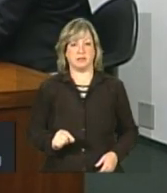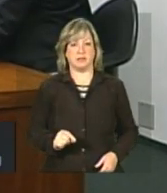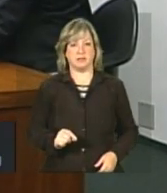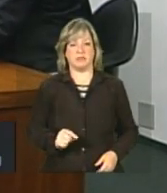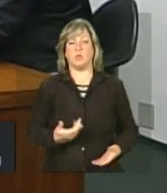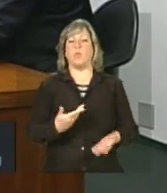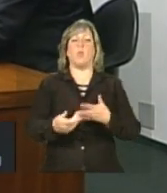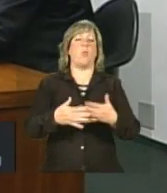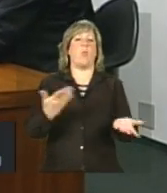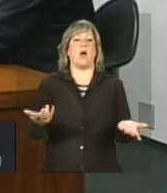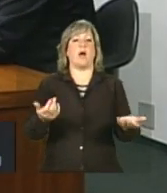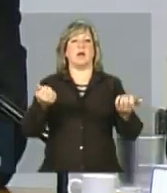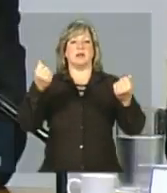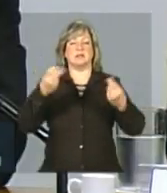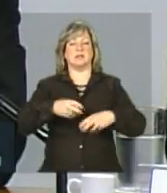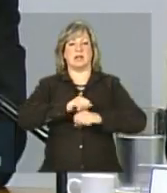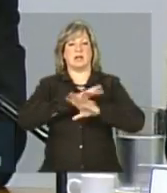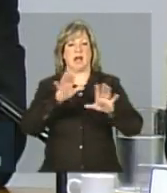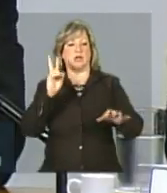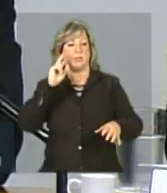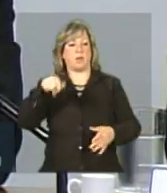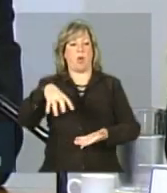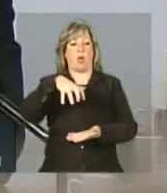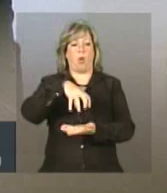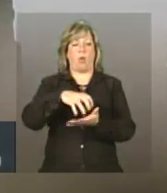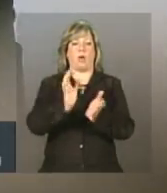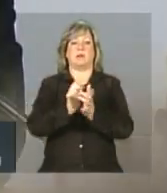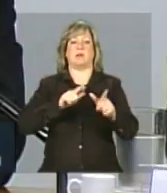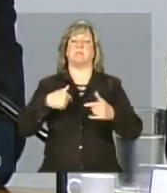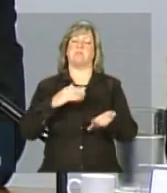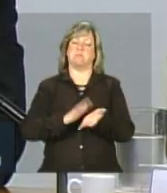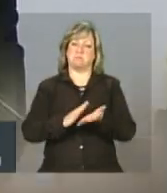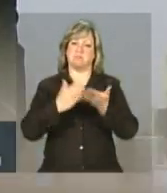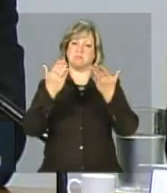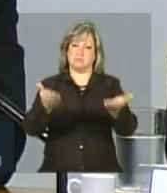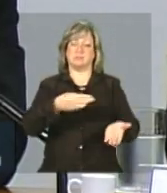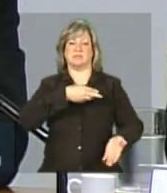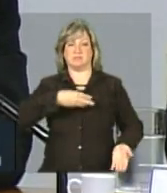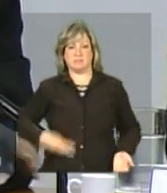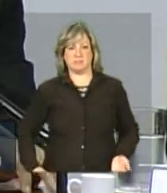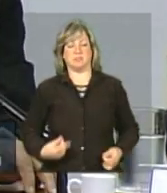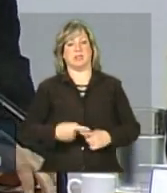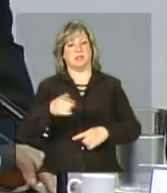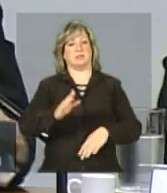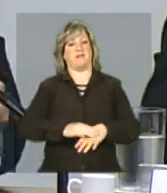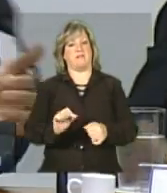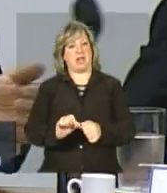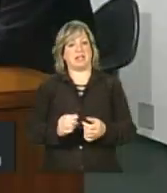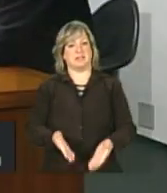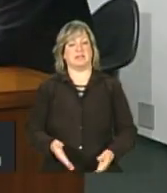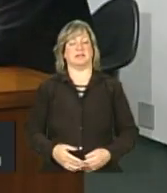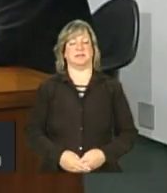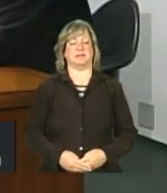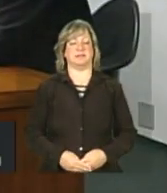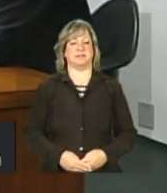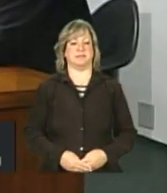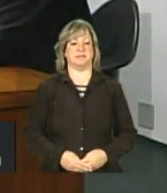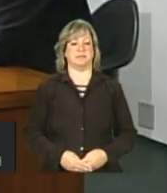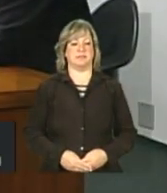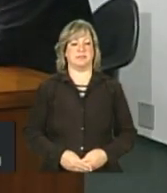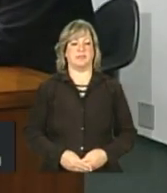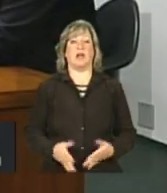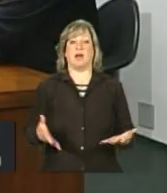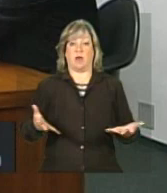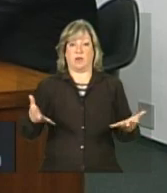para qualquer esclarecimento da Comissão do Trabalho. Então, quero parabenizar, ministro, Vossa Excelência, por essa atitude. Com a